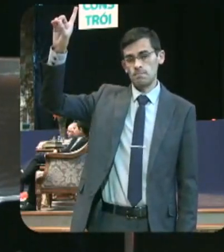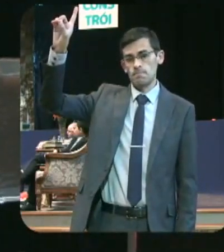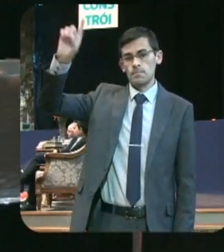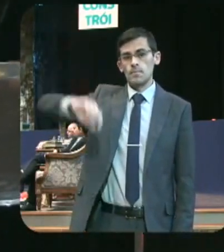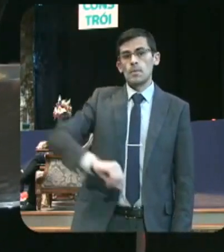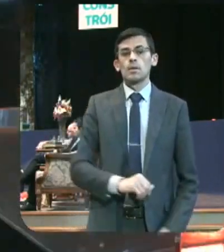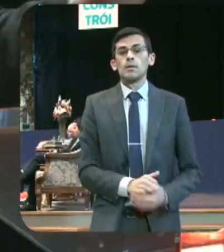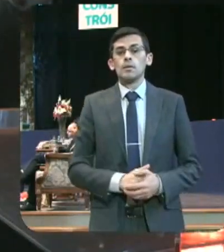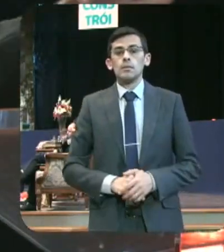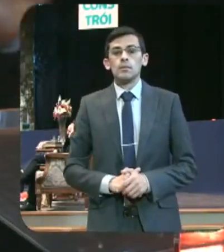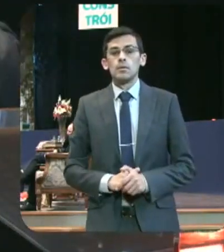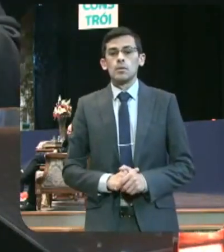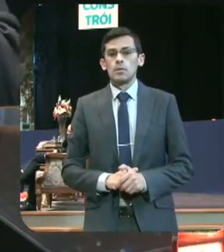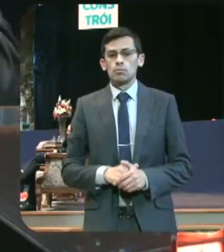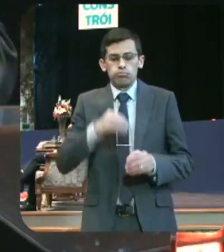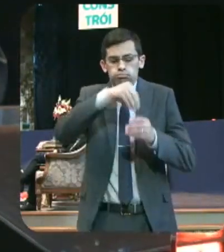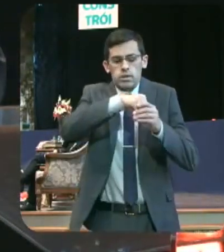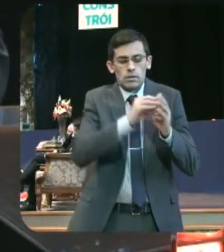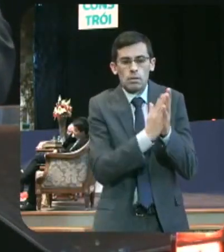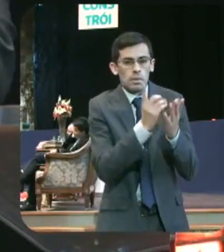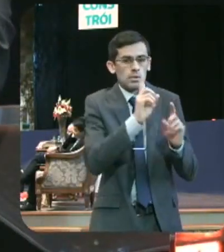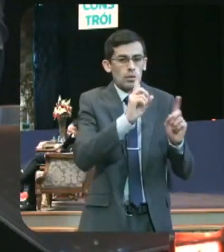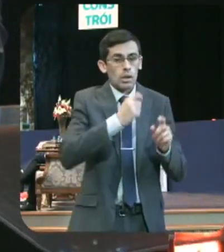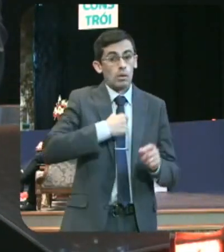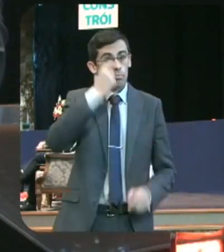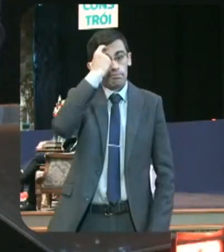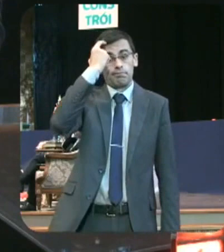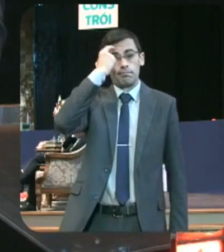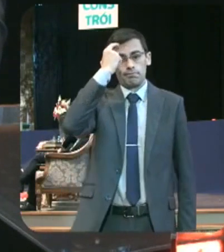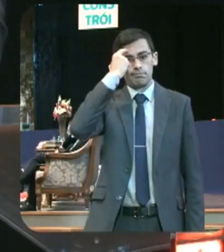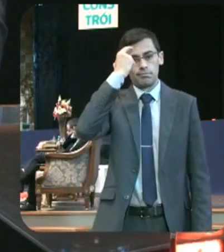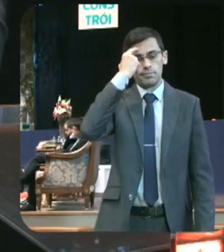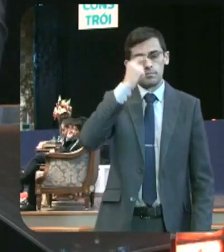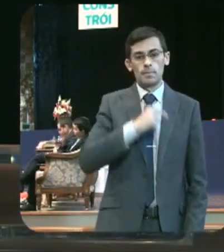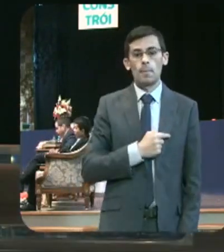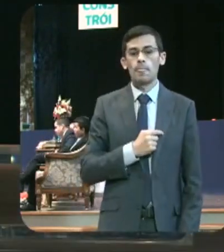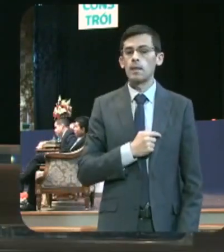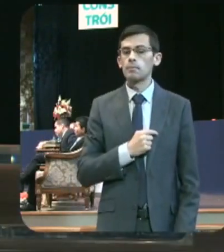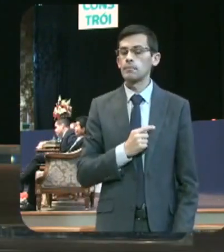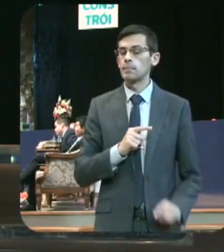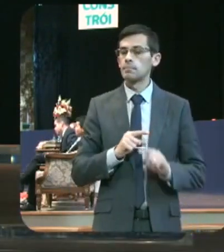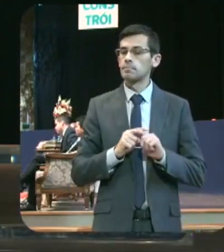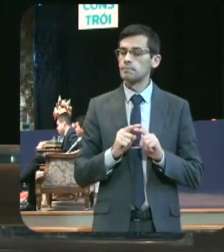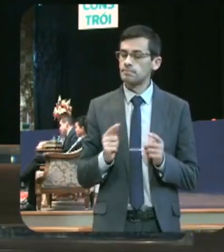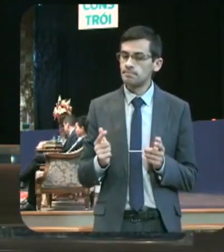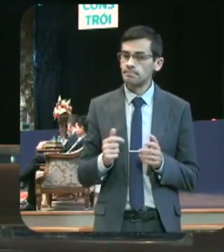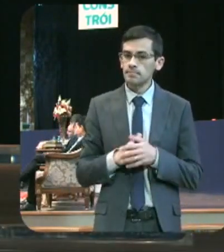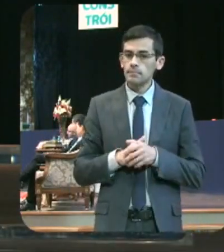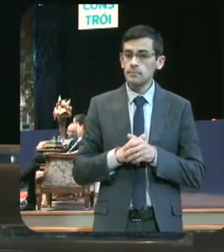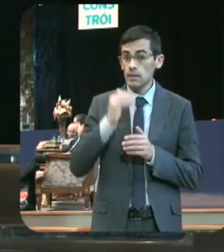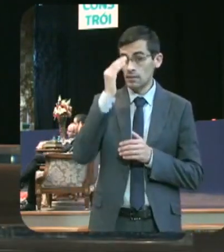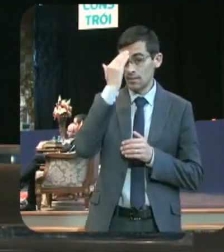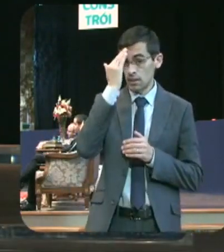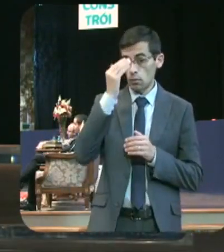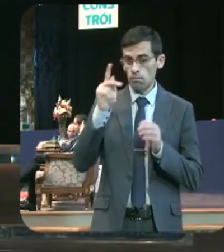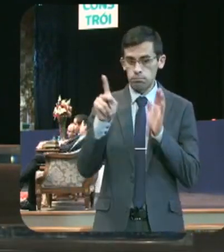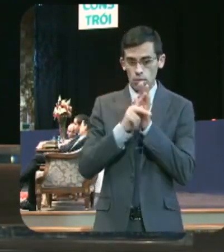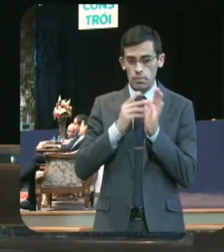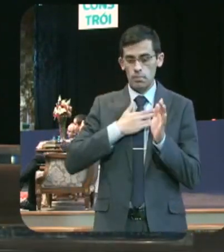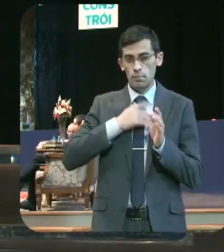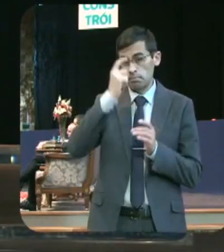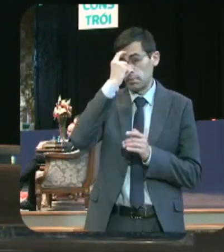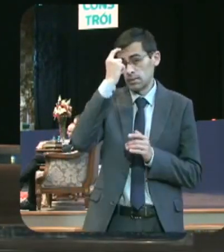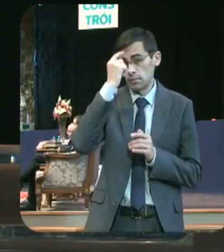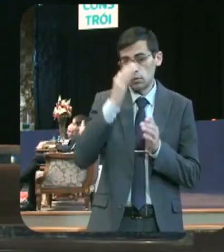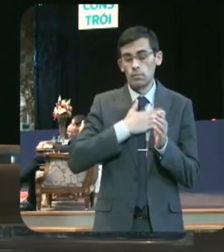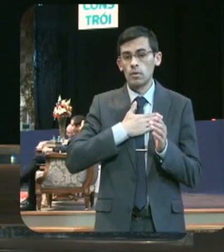isso não está na Bíblia, isso aqui é da minha cabeça, tá? Então, entenda que é uma coisa minha. Eu acho